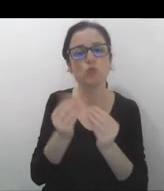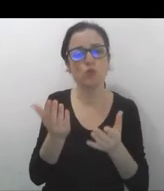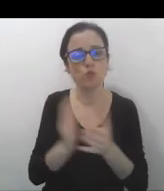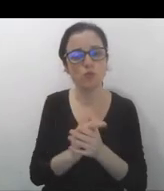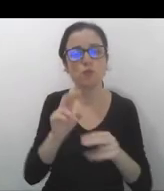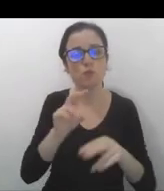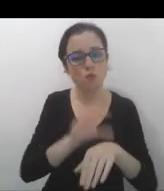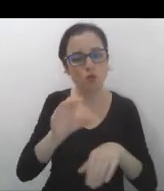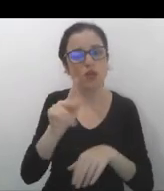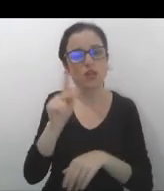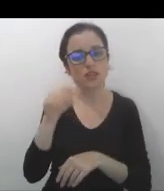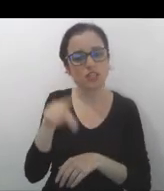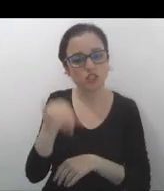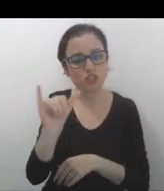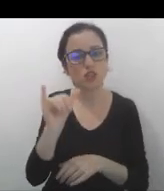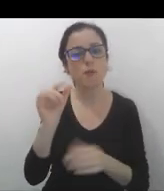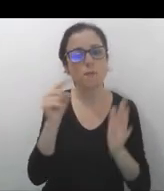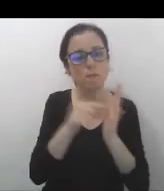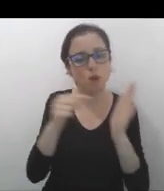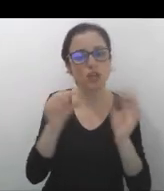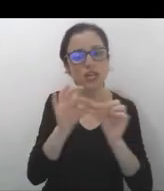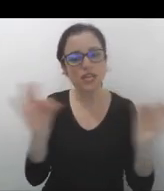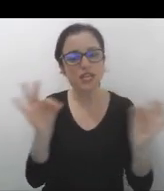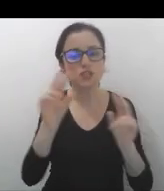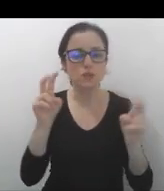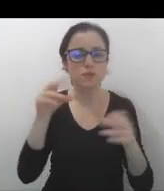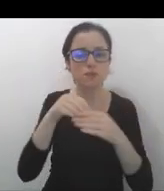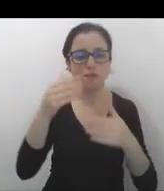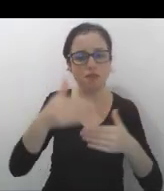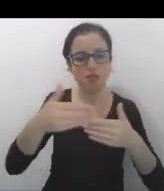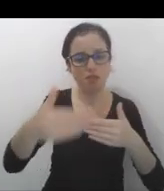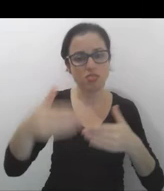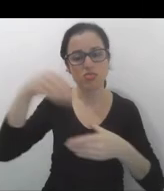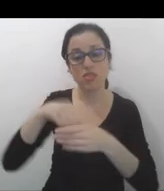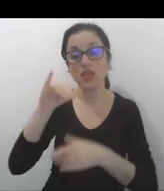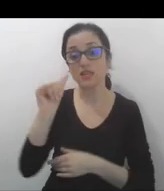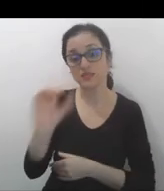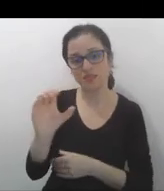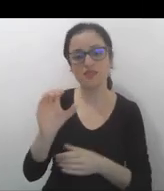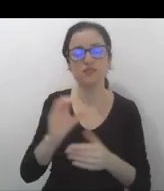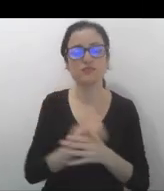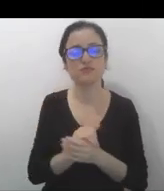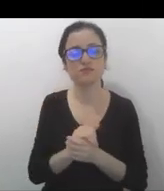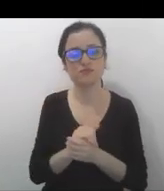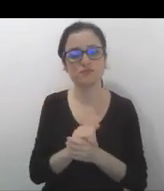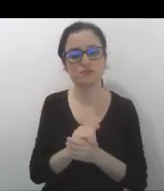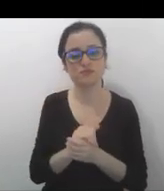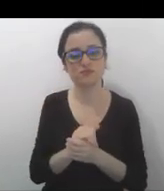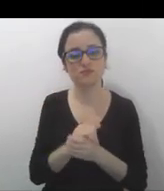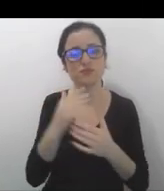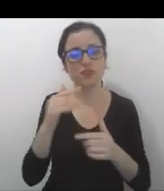pouco resumida, o curso do Kandinsky, né? O ponto e linha sobre plano dentro do IAC, né? E